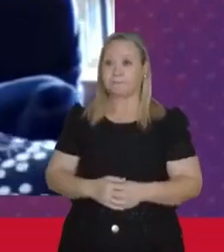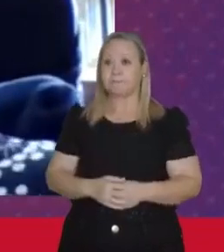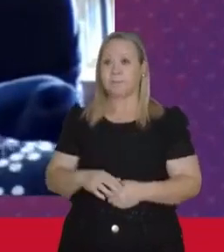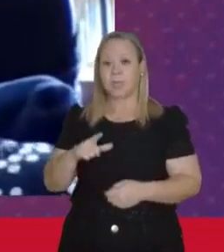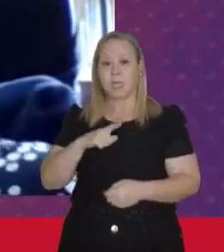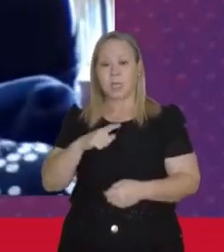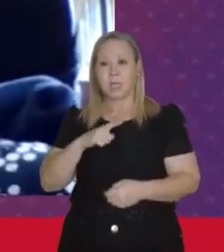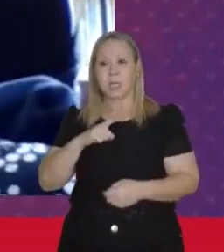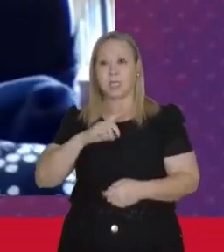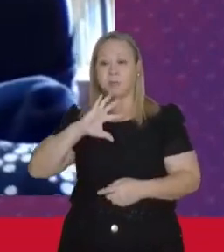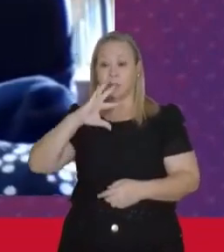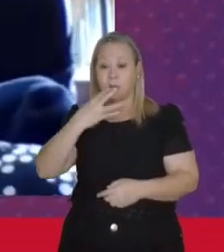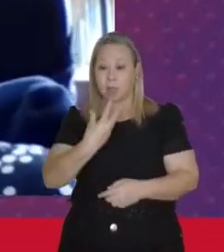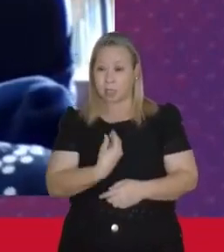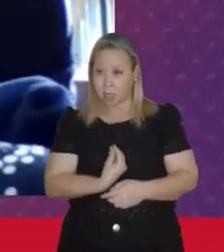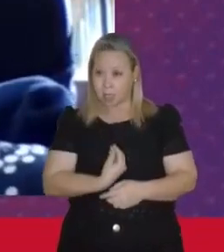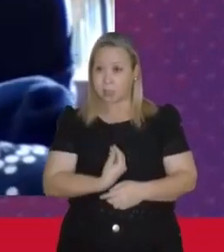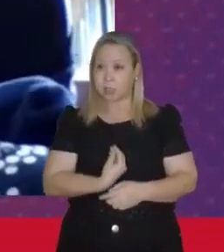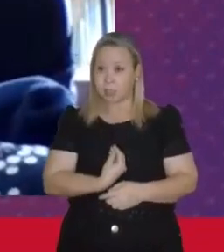temos as trans,